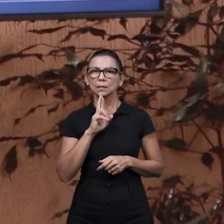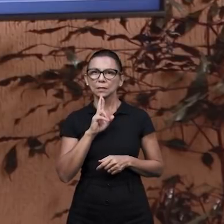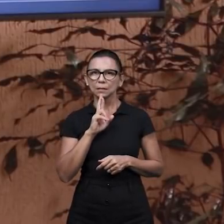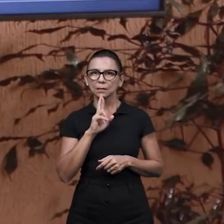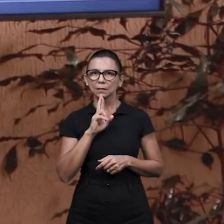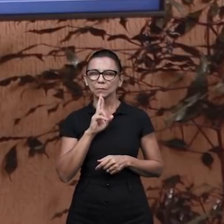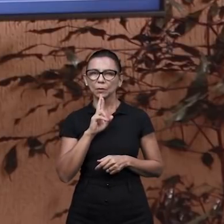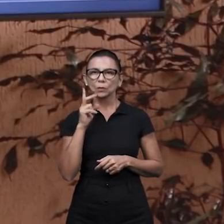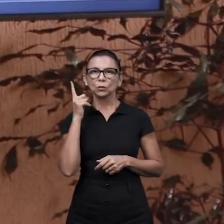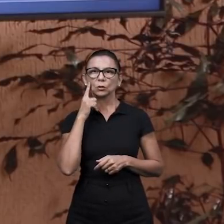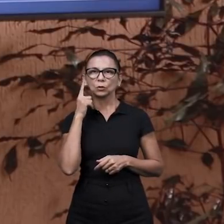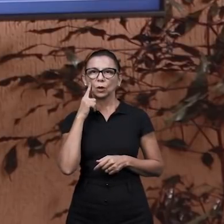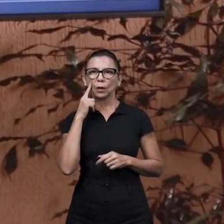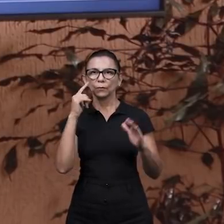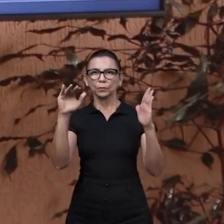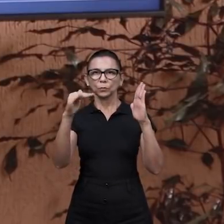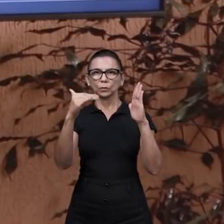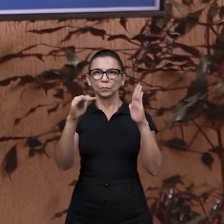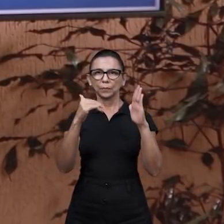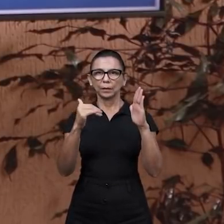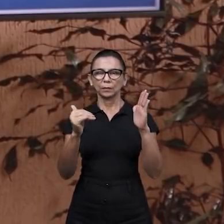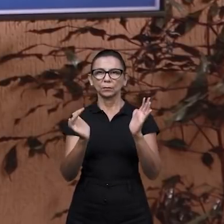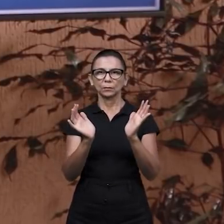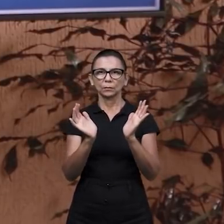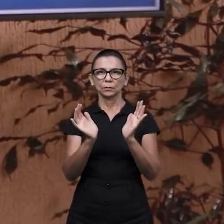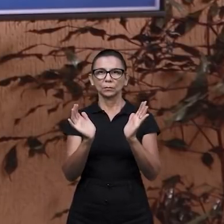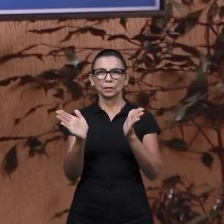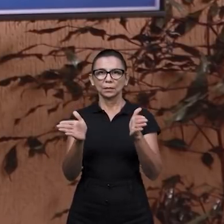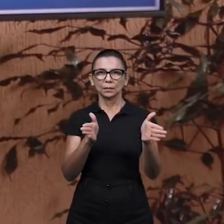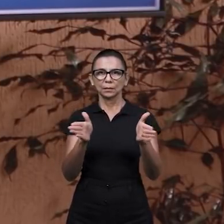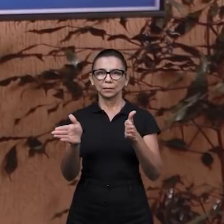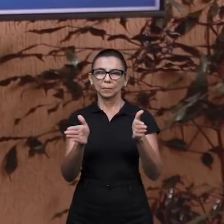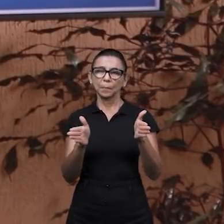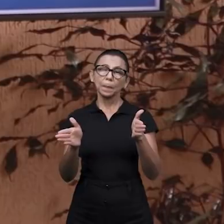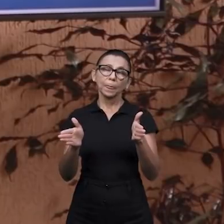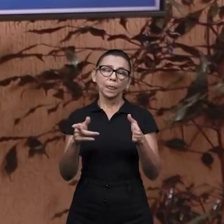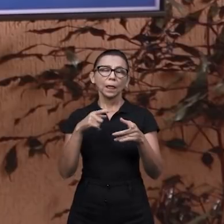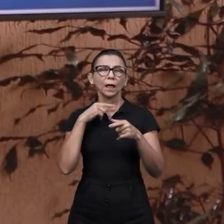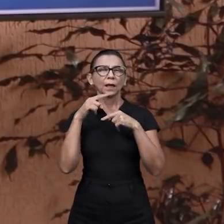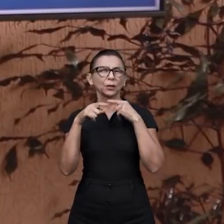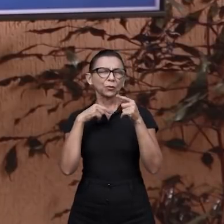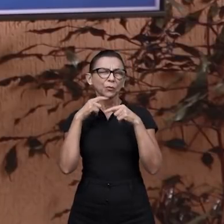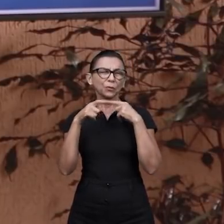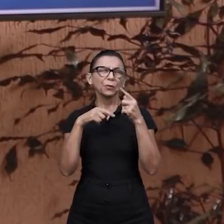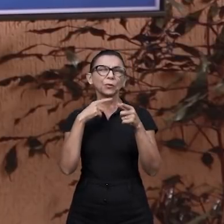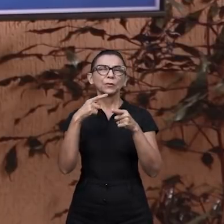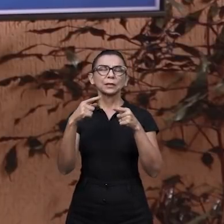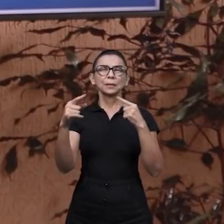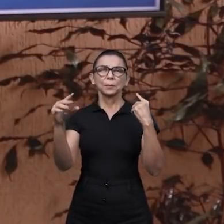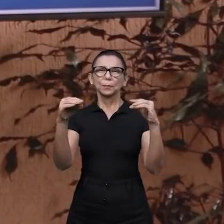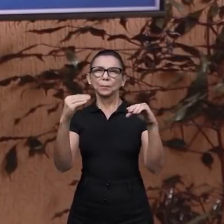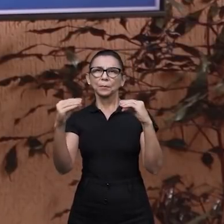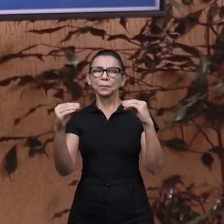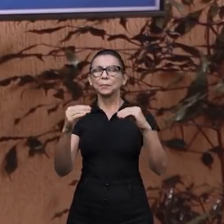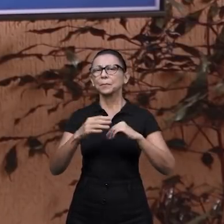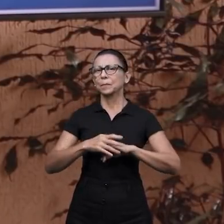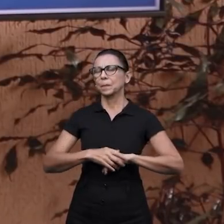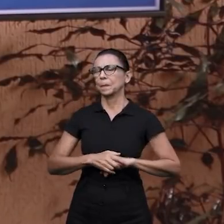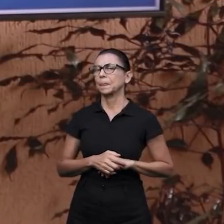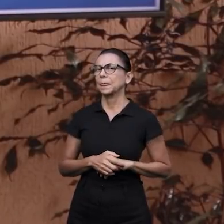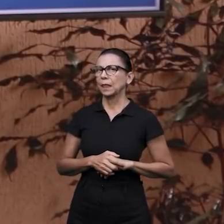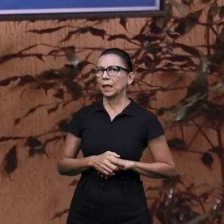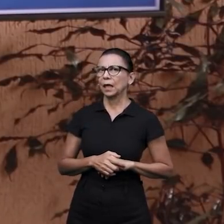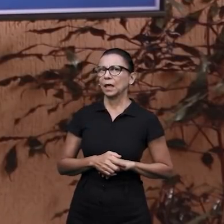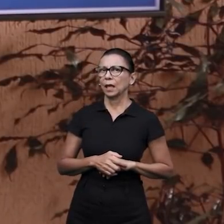enviadas pelo e-mail da Acessibilidade. E uma das dúvidas que os irmãos mandaram foi essa: é